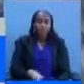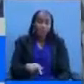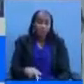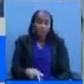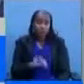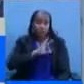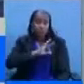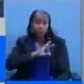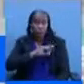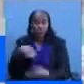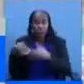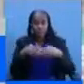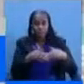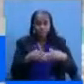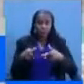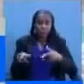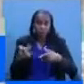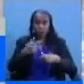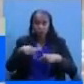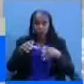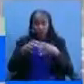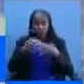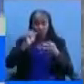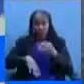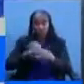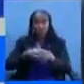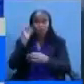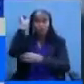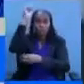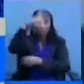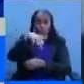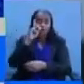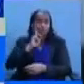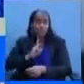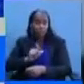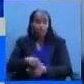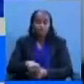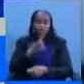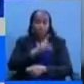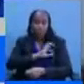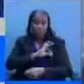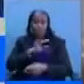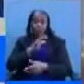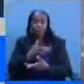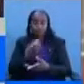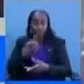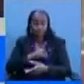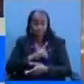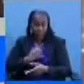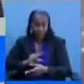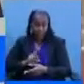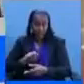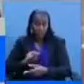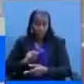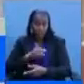Este é o senhor que irá comandar os destinos da nossa seleção de basquetebol feminina. Ser selecionador já estava na mente de António Moreira